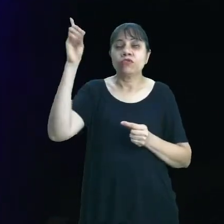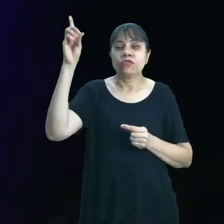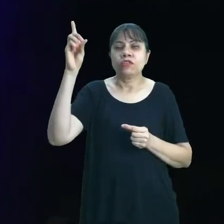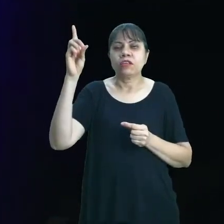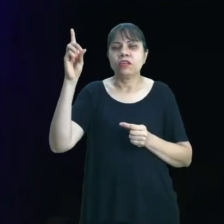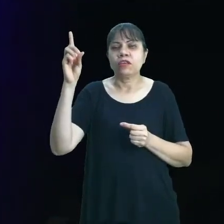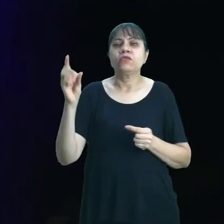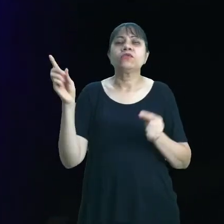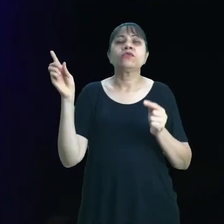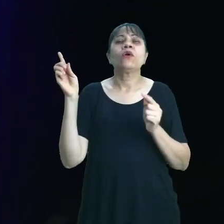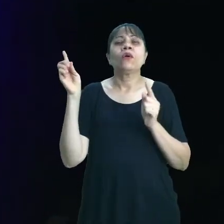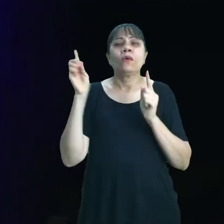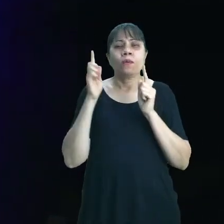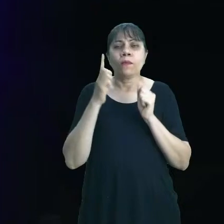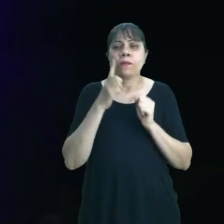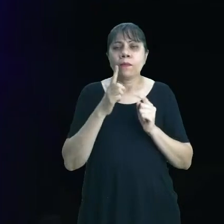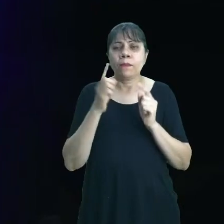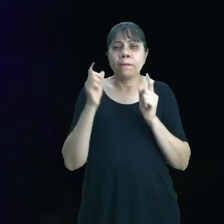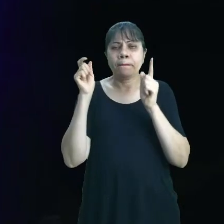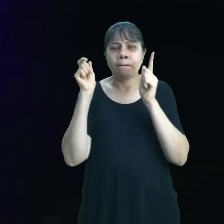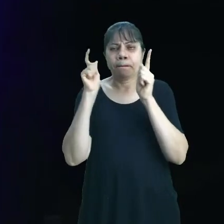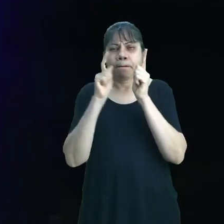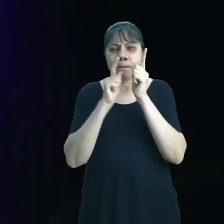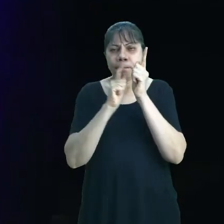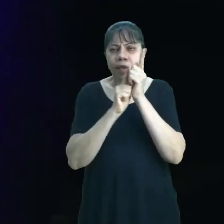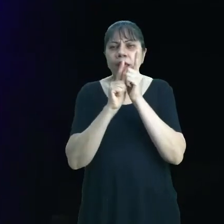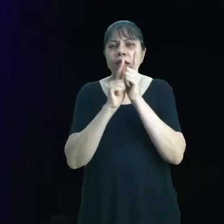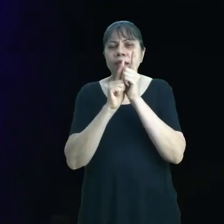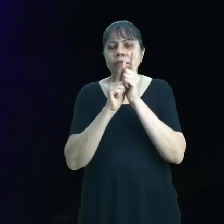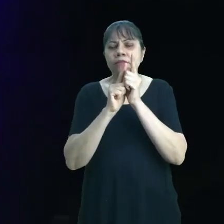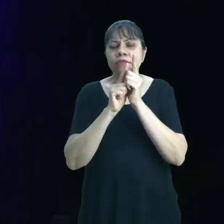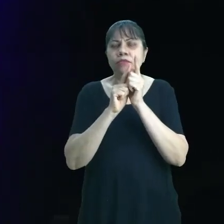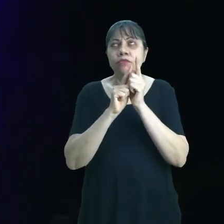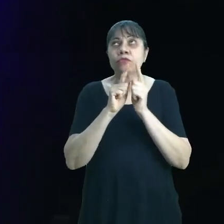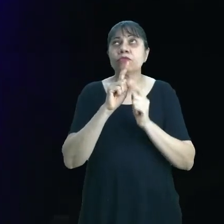No versículo 11, versículo 12,